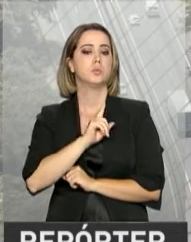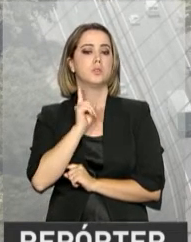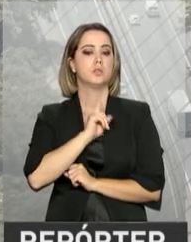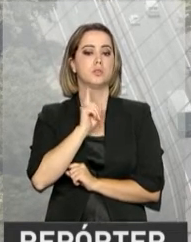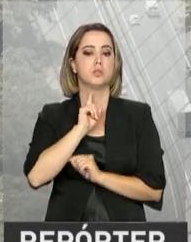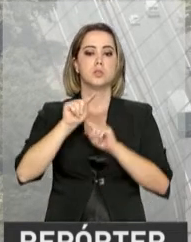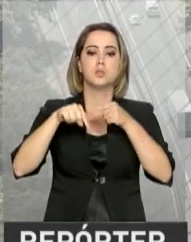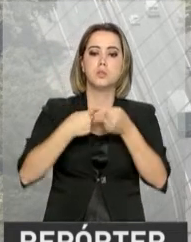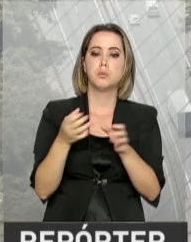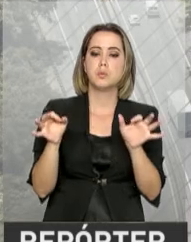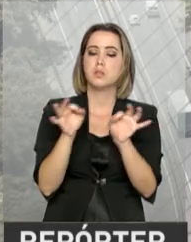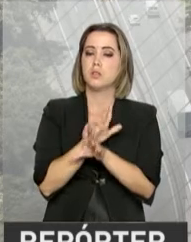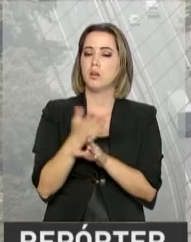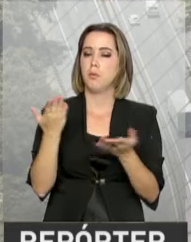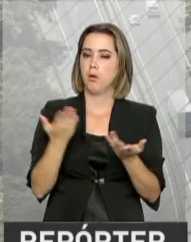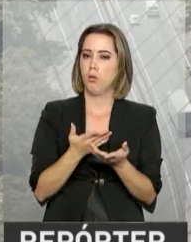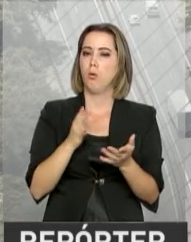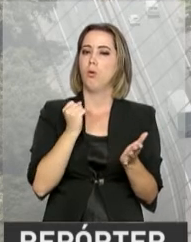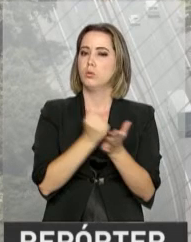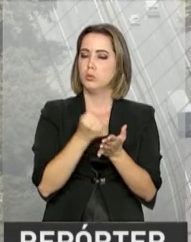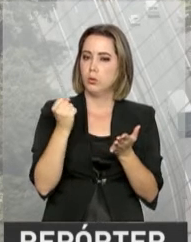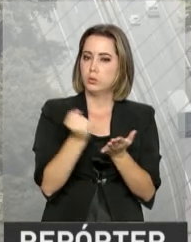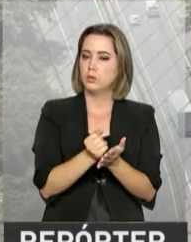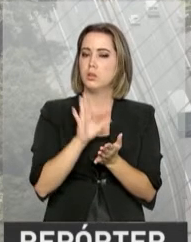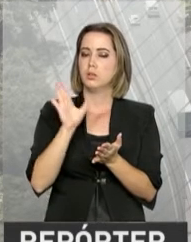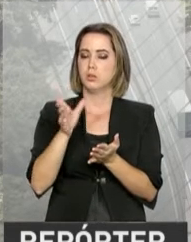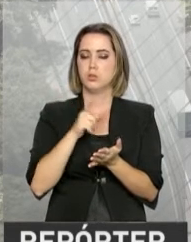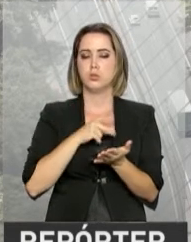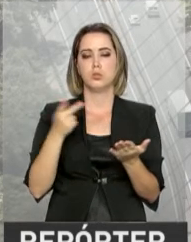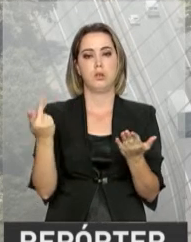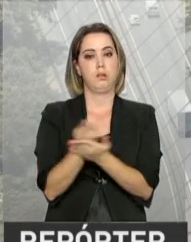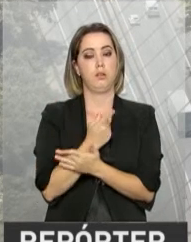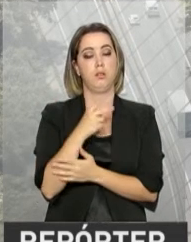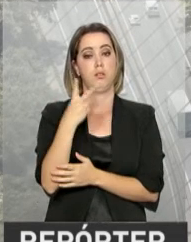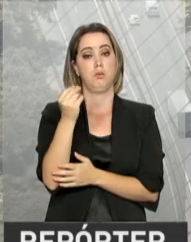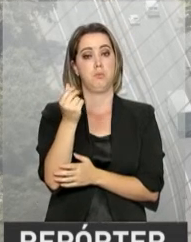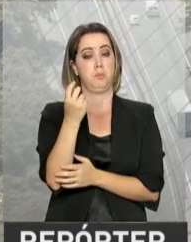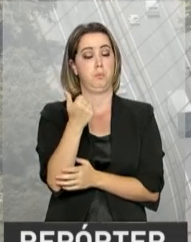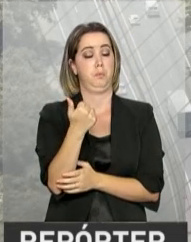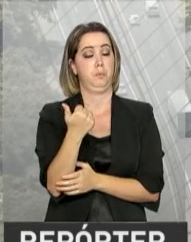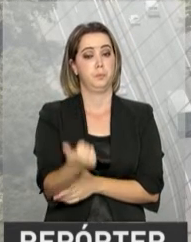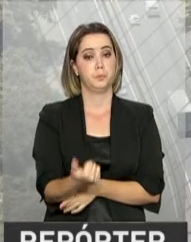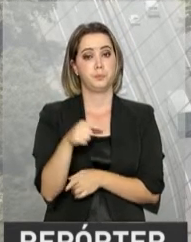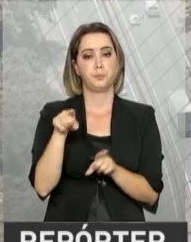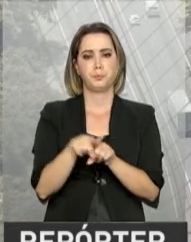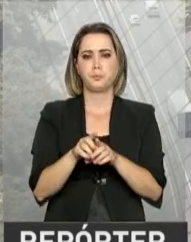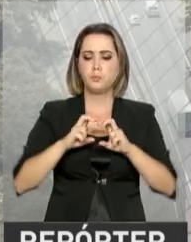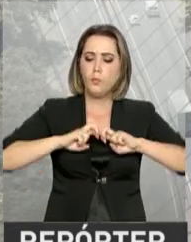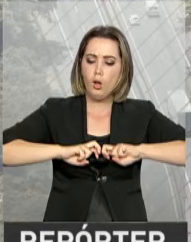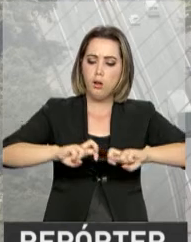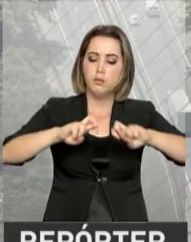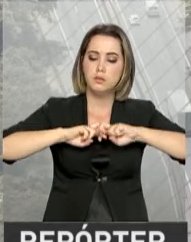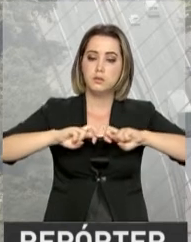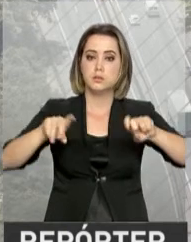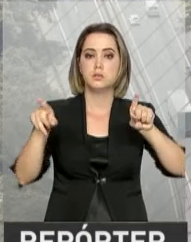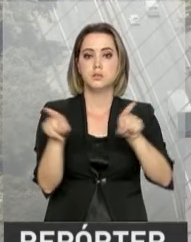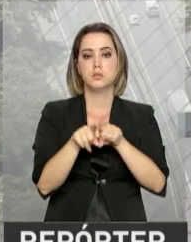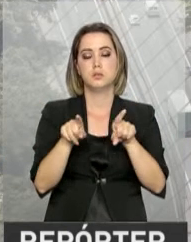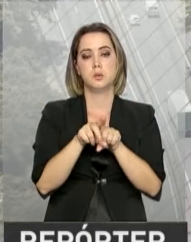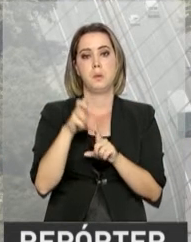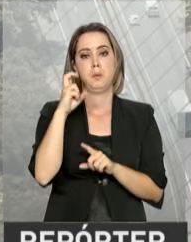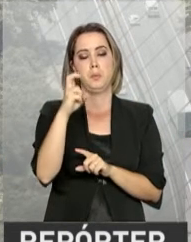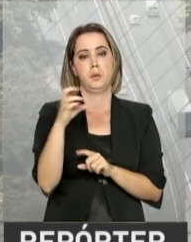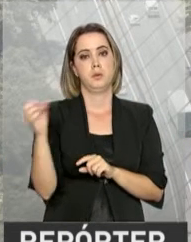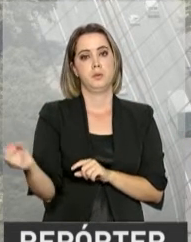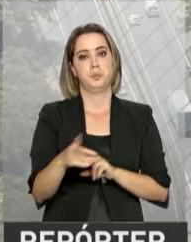do encerramento dos atuais contratos em 2021. No setor ferroviário, o governo vai autorizar que 5 ferrovias